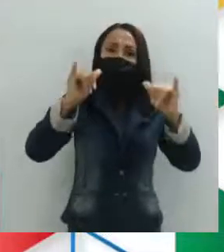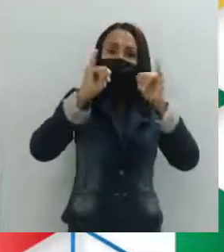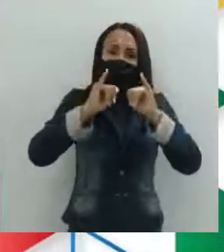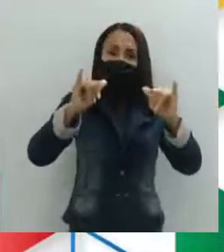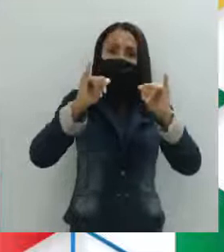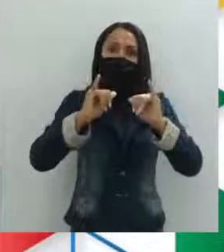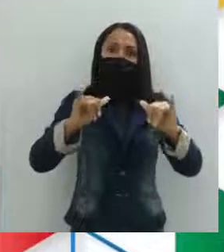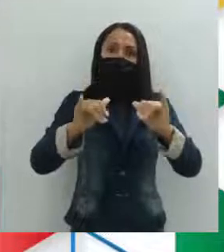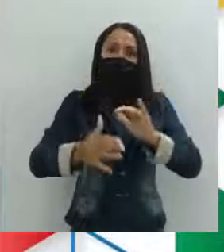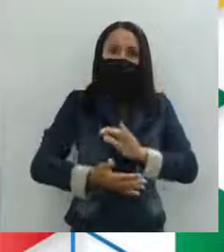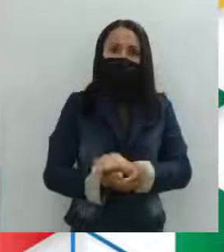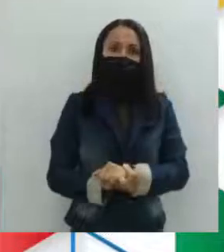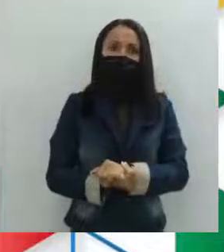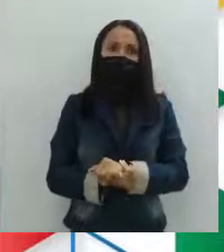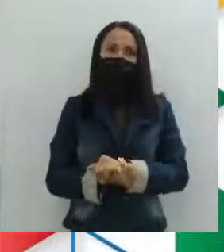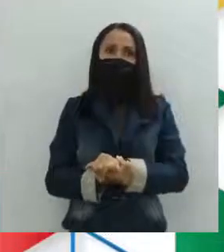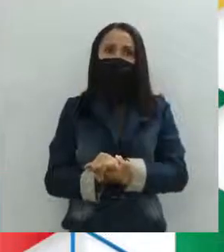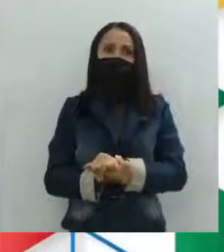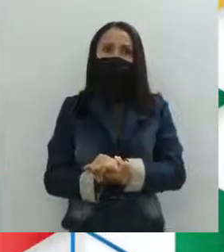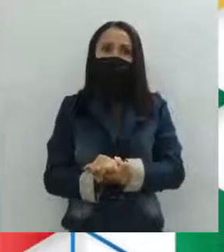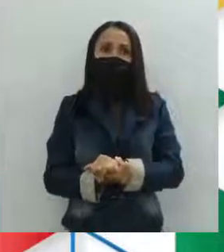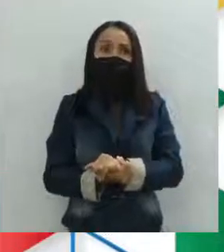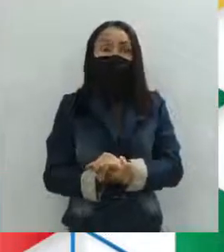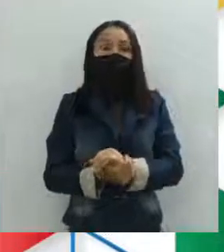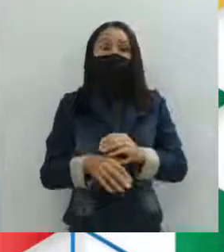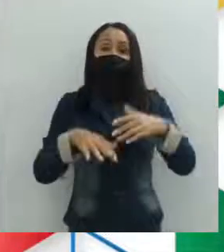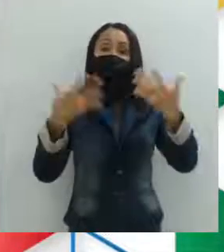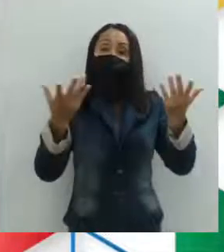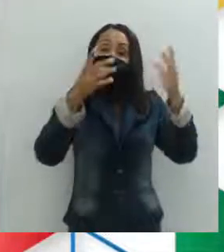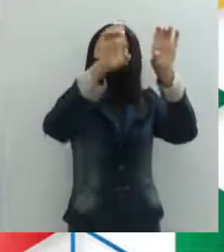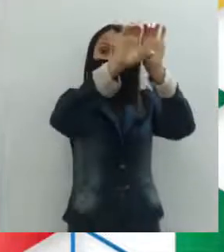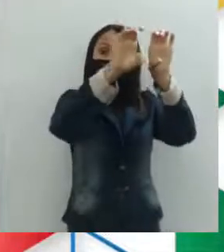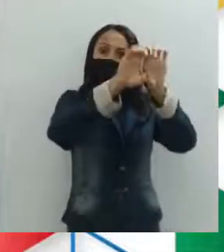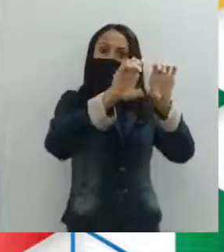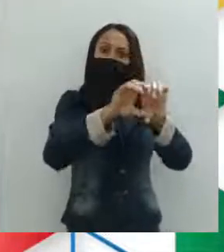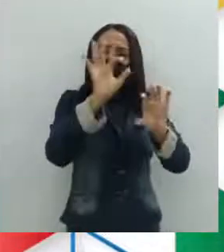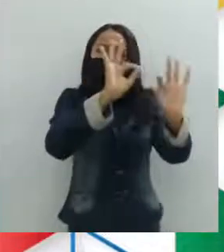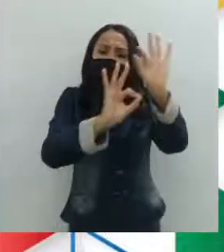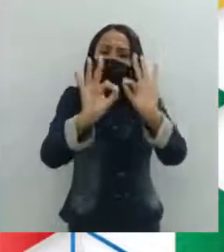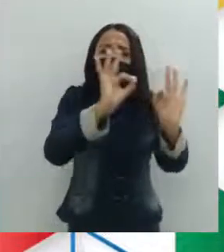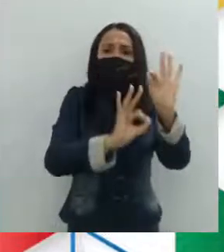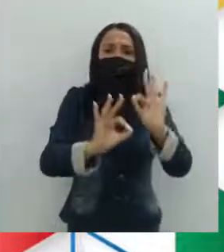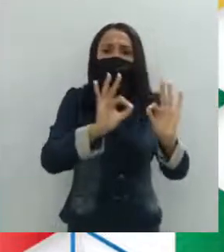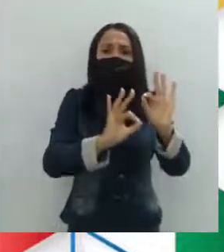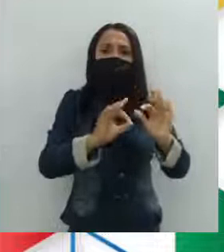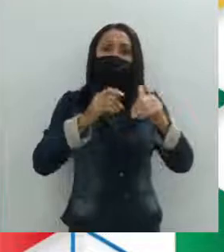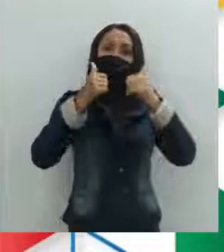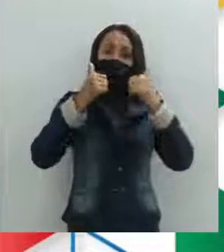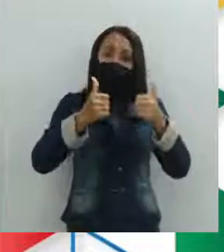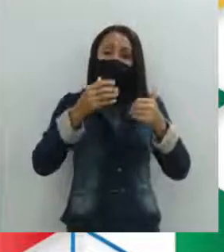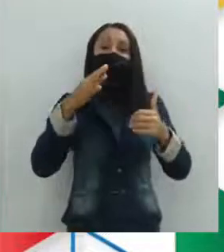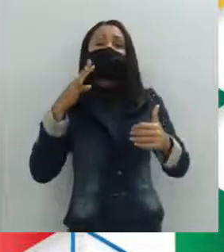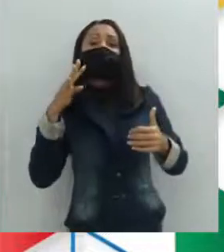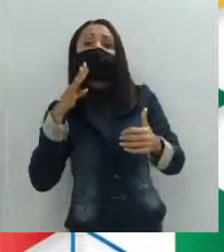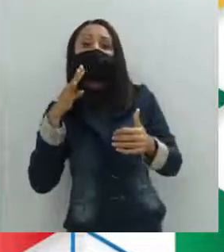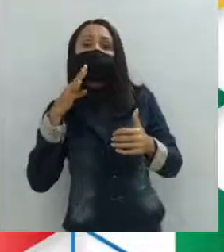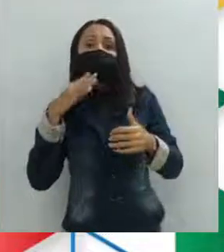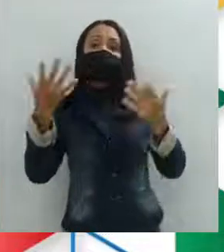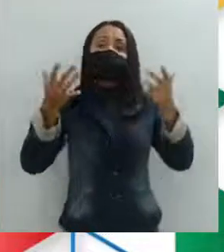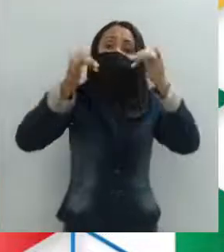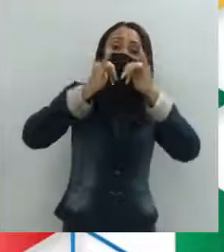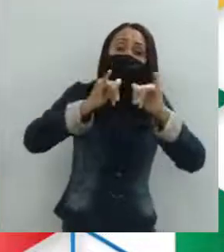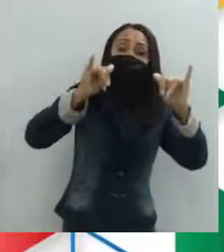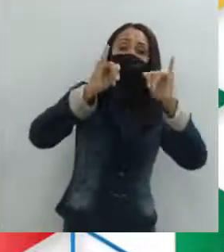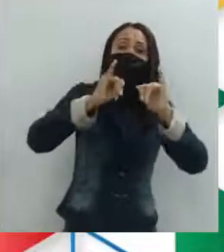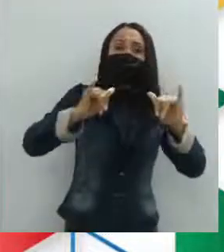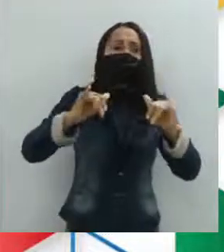as informações e a sua estrutura. É isso aí. Então, conhecer a